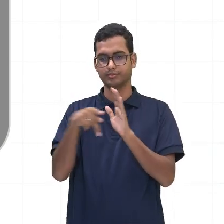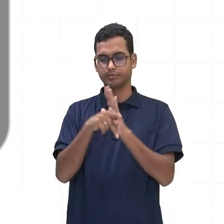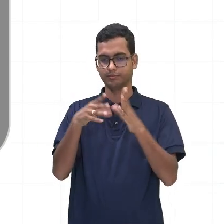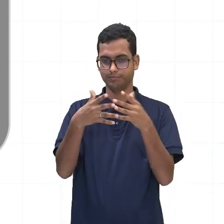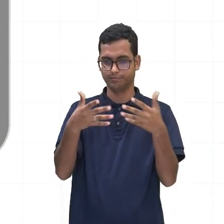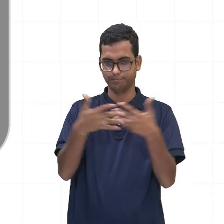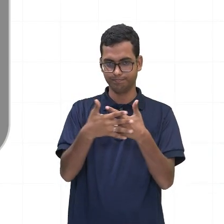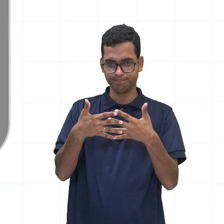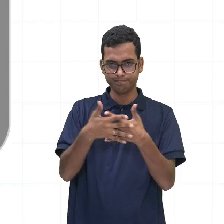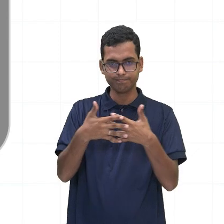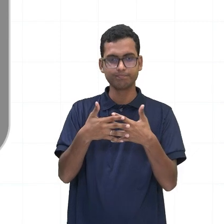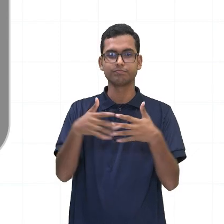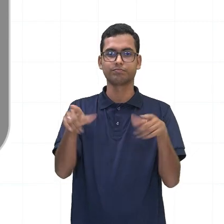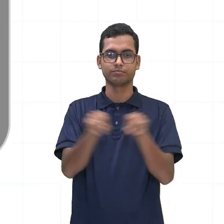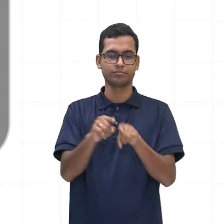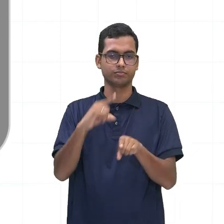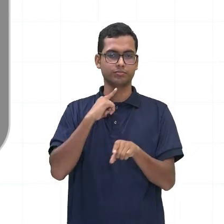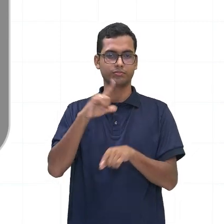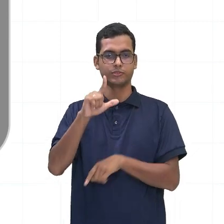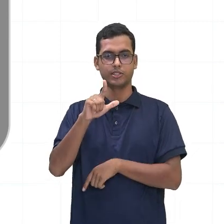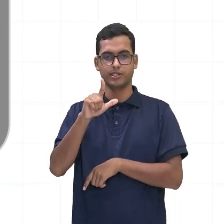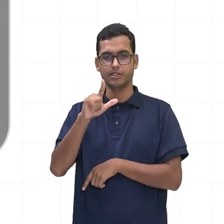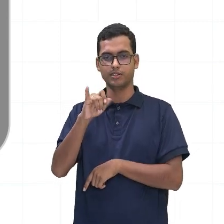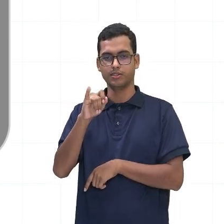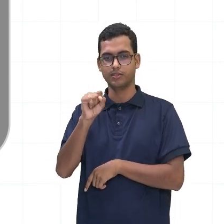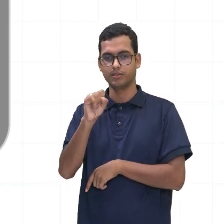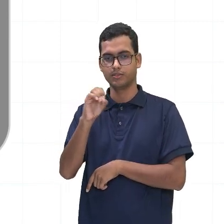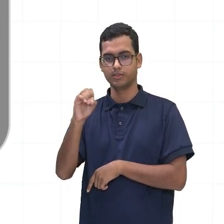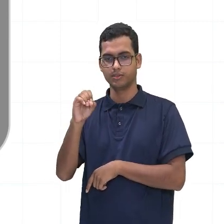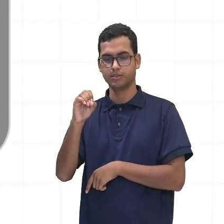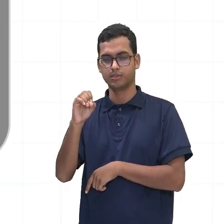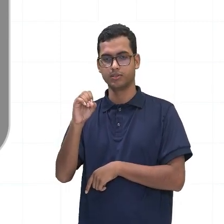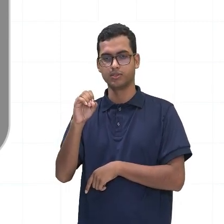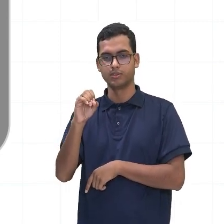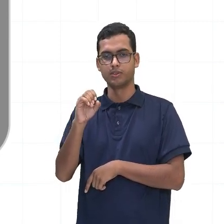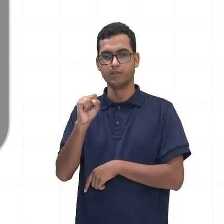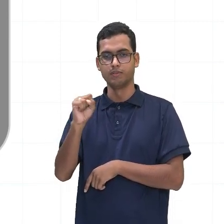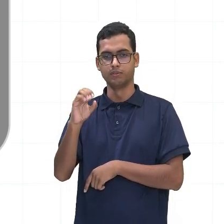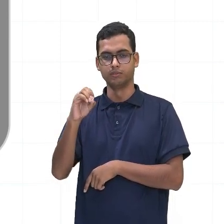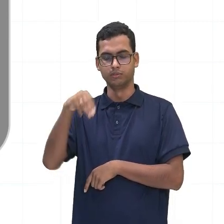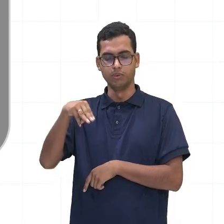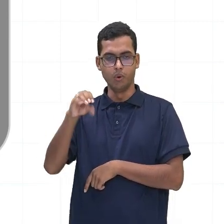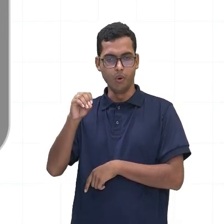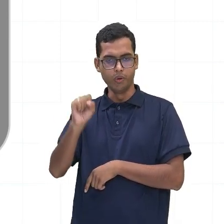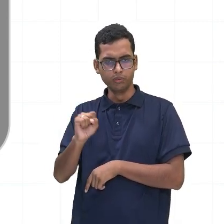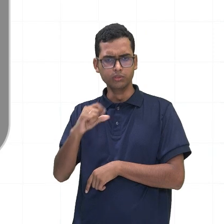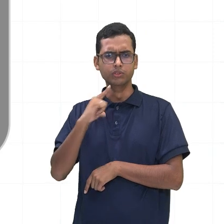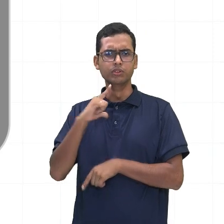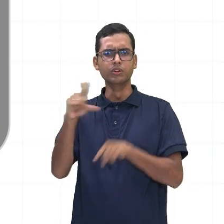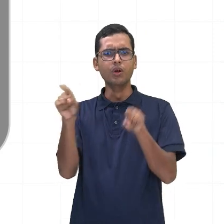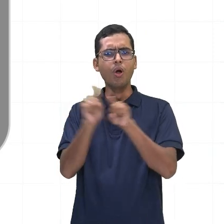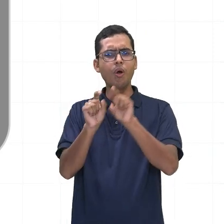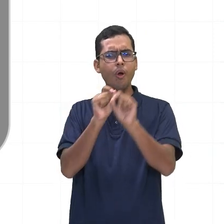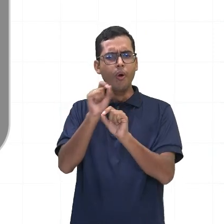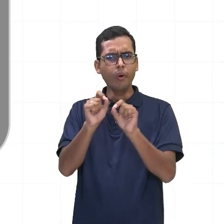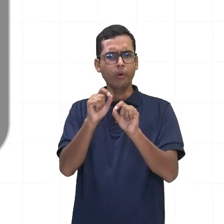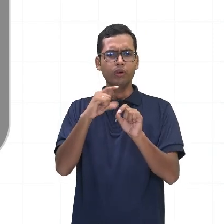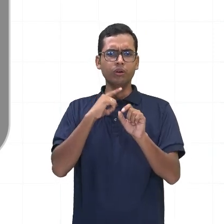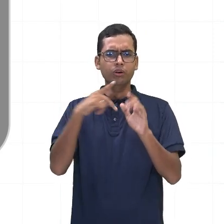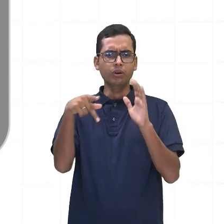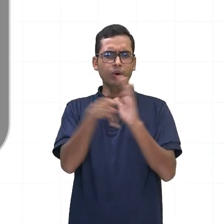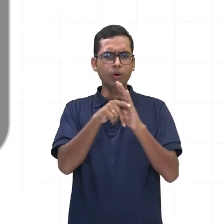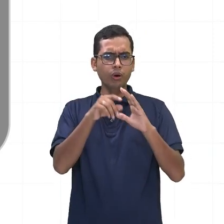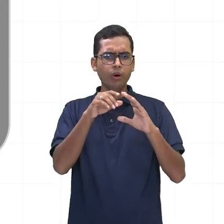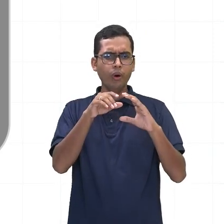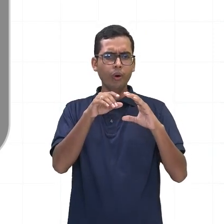aí os lisossomos, que são envolvidos apenas por uma bicamada lipídica, né,